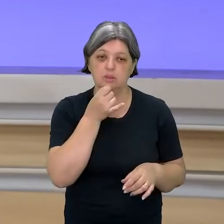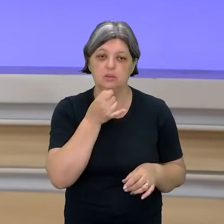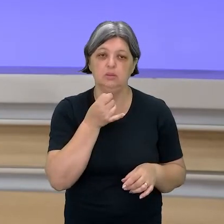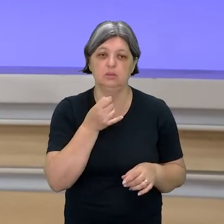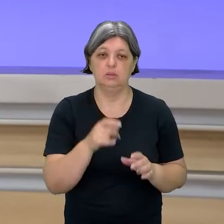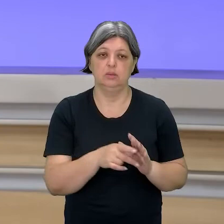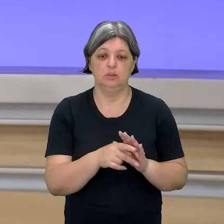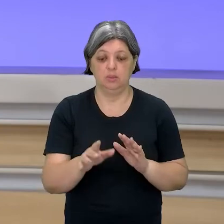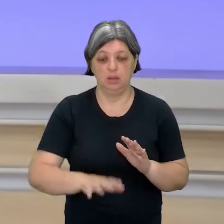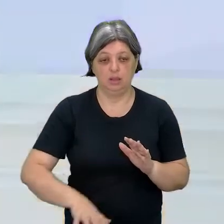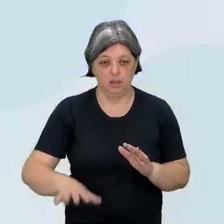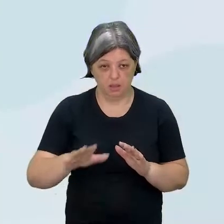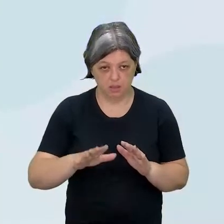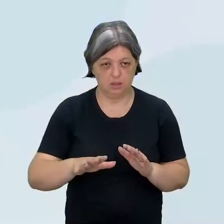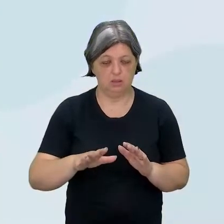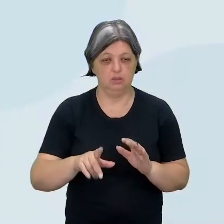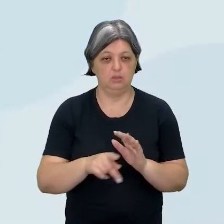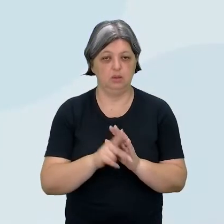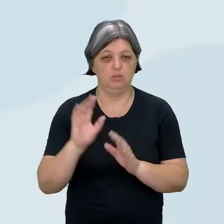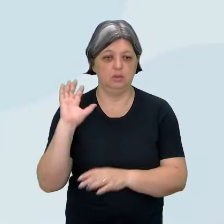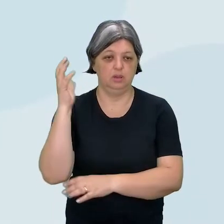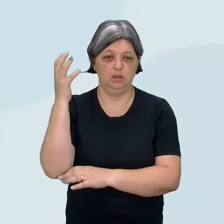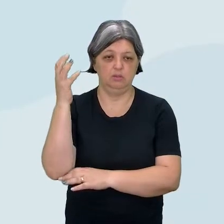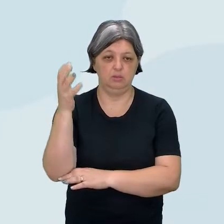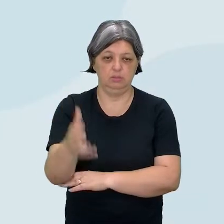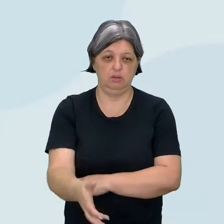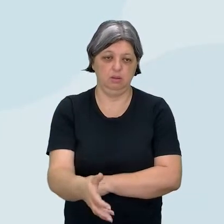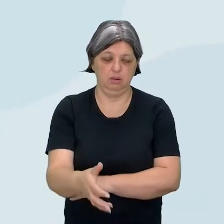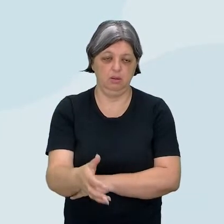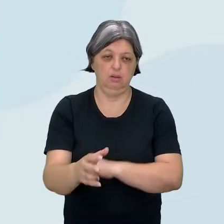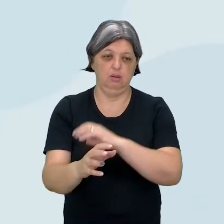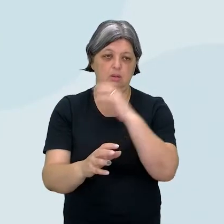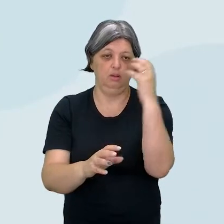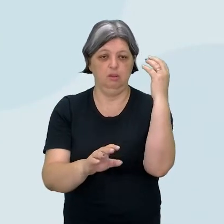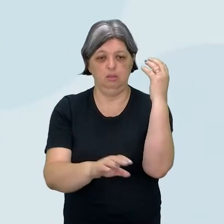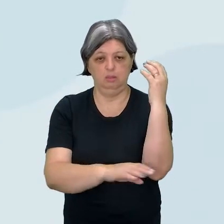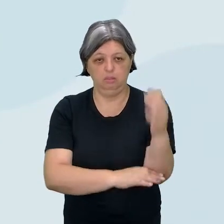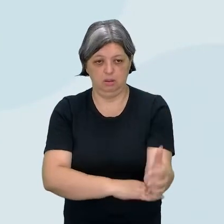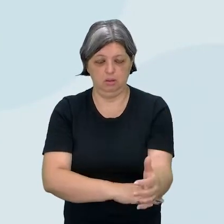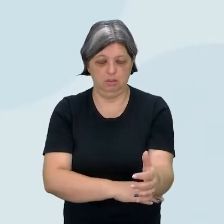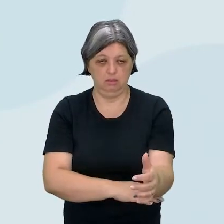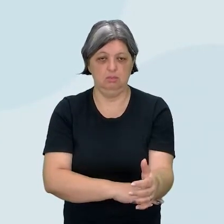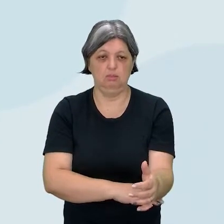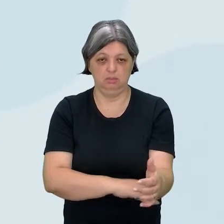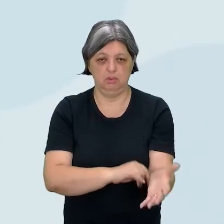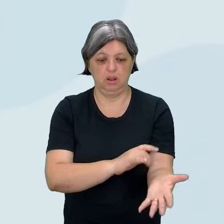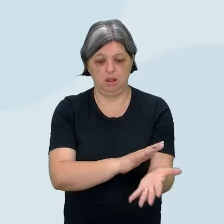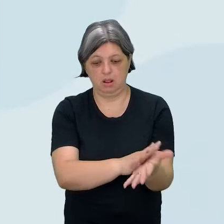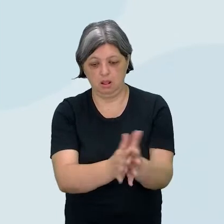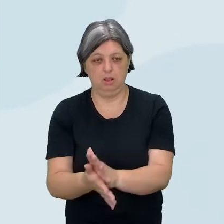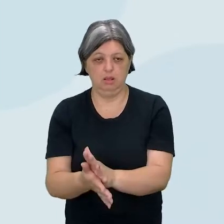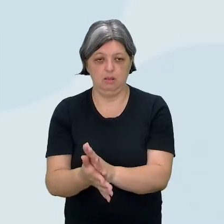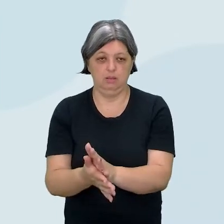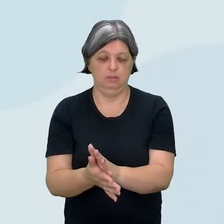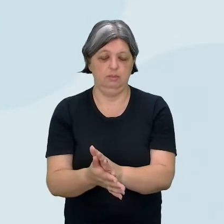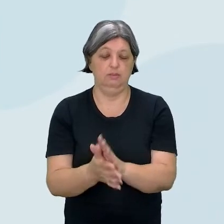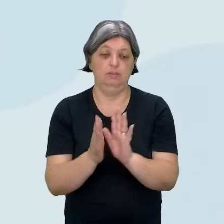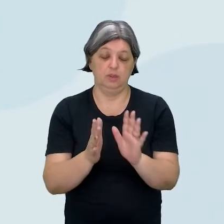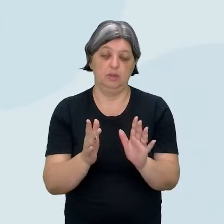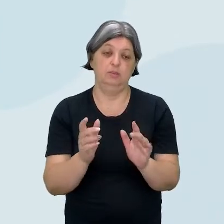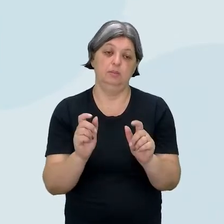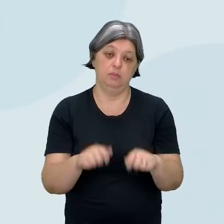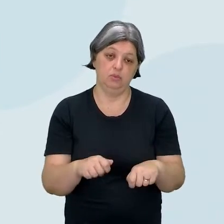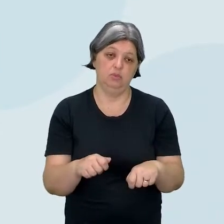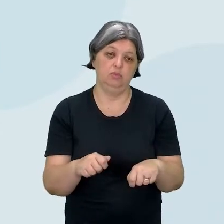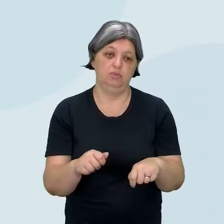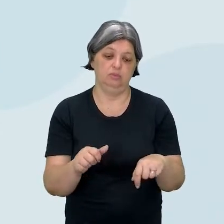de áreas que foram desmatadas. Essas áreas, então, elas podem, né, não necessariamente